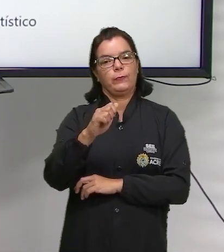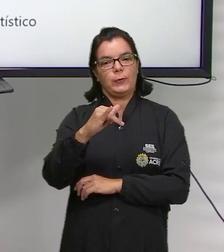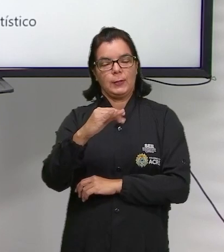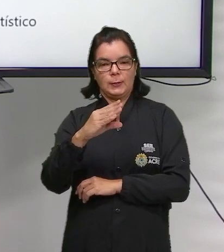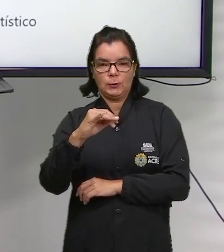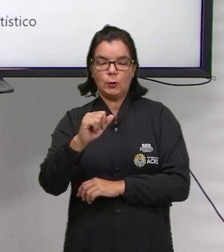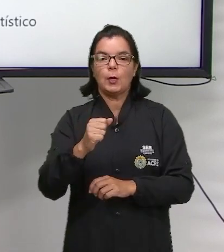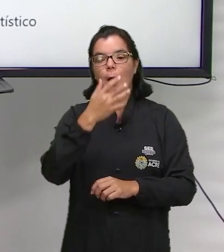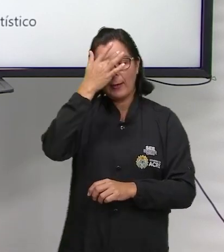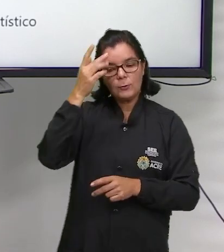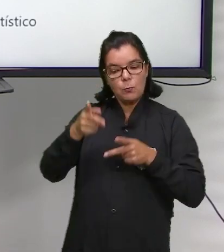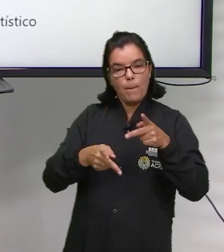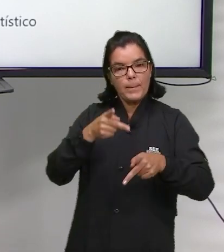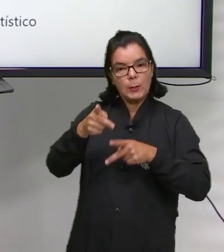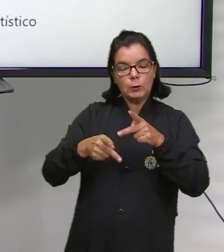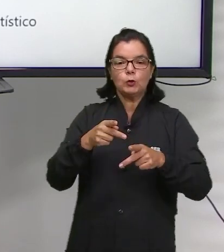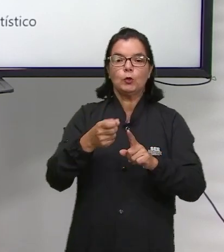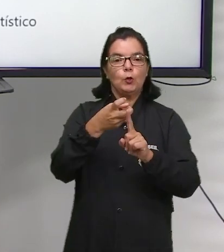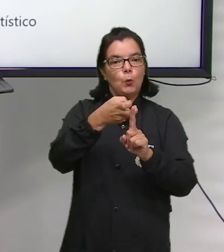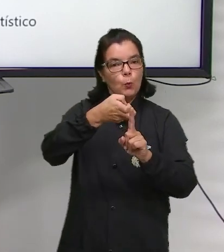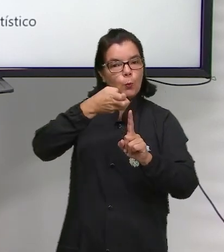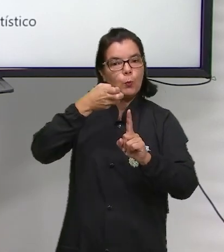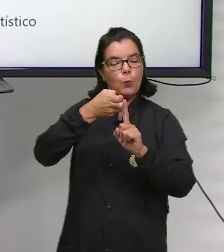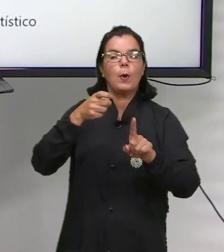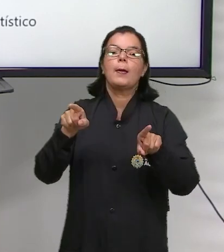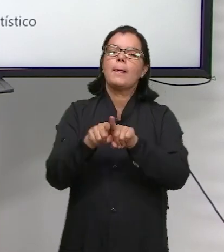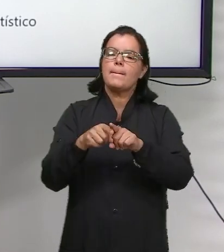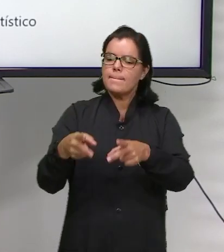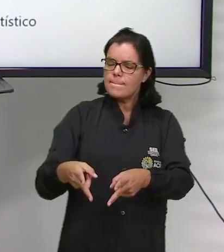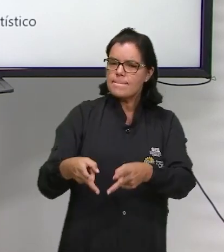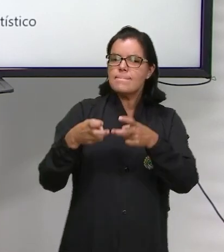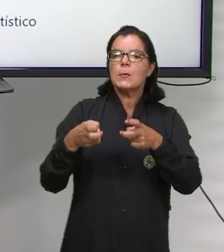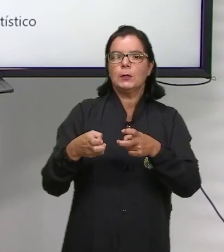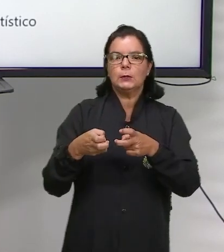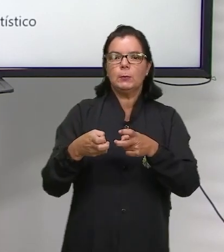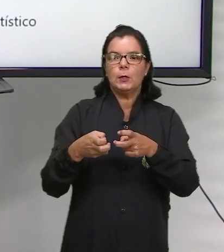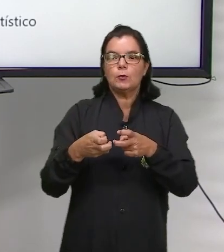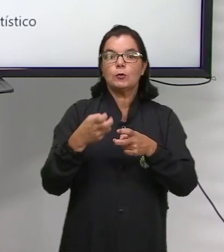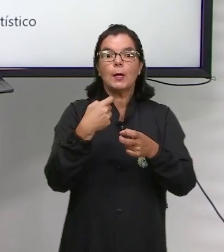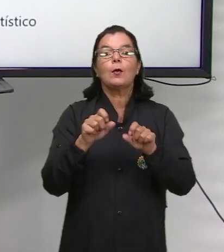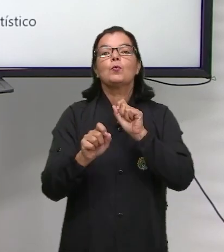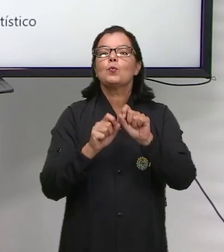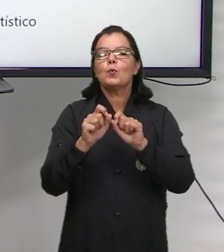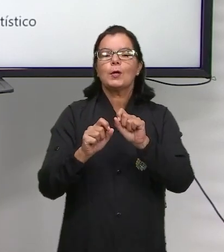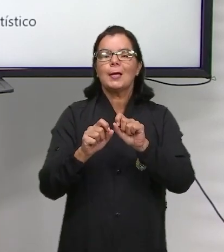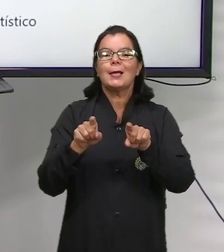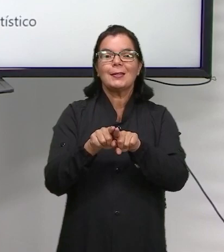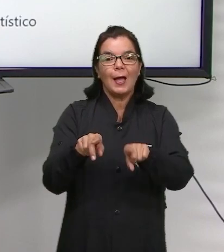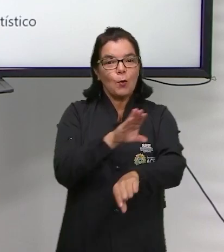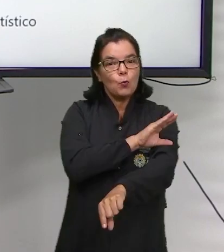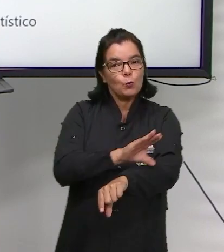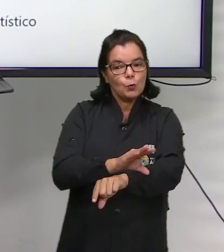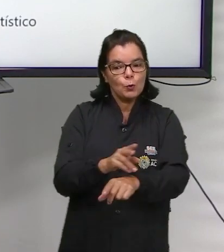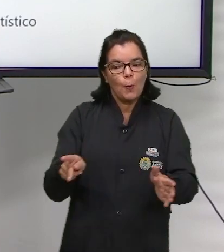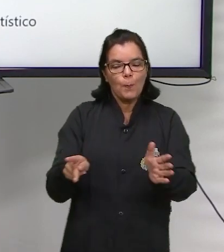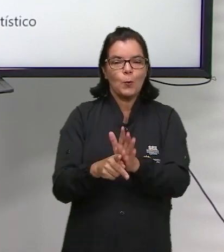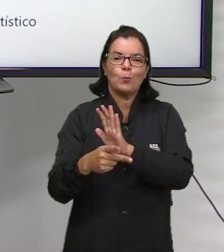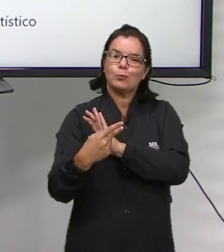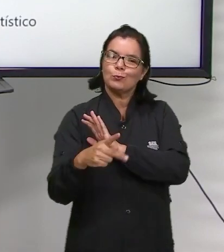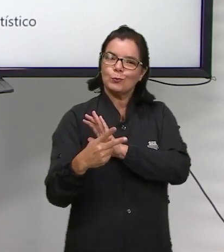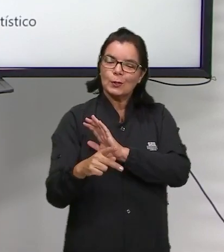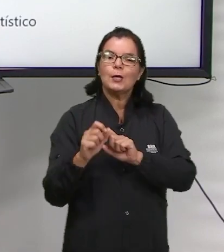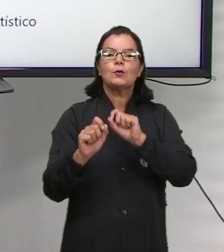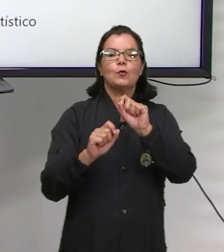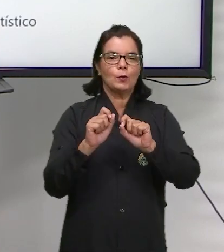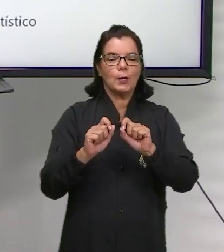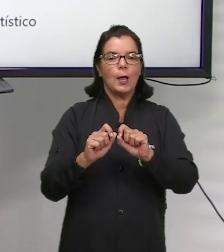povos originários, aos povos indígenas e perceberam aspectos das suas culturas. Um desse aspecto é a antropofagia, que